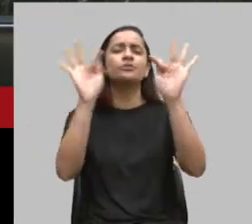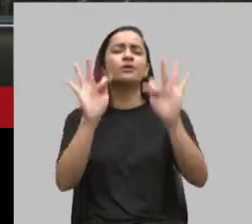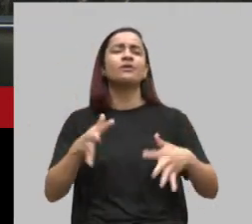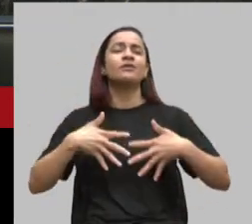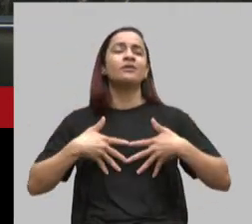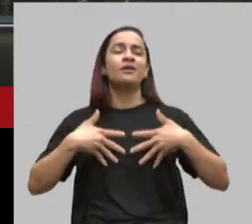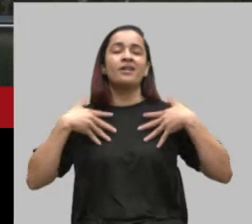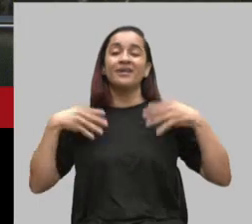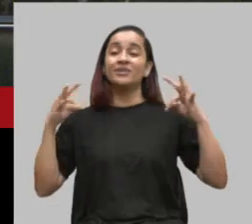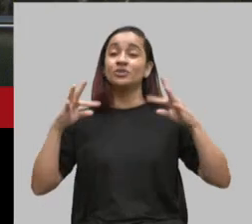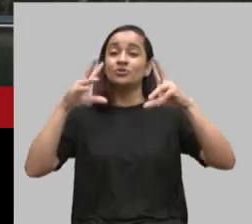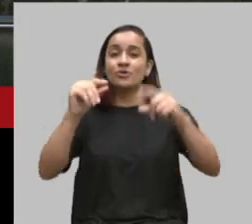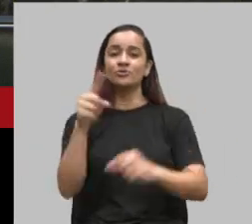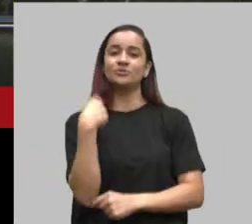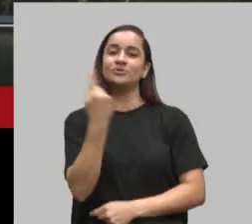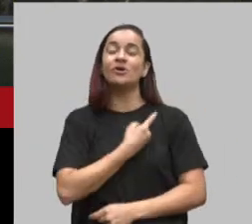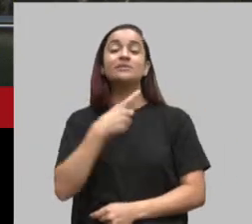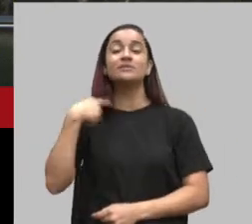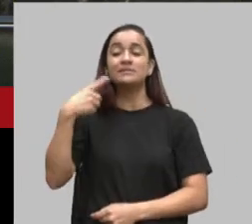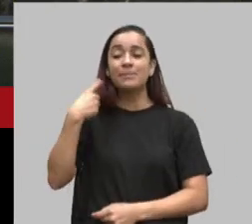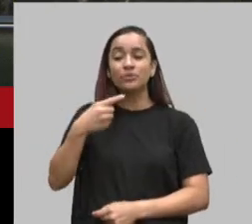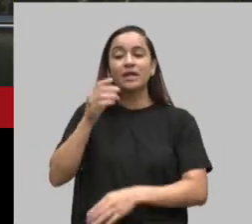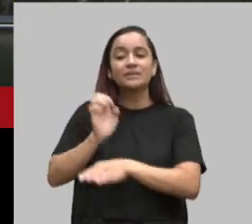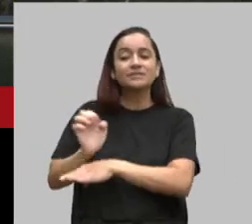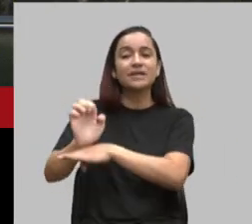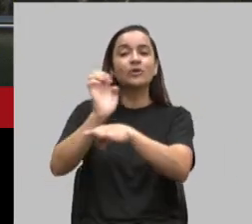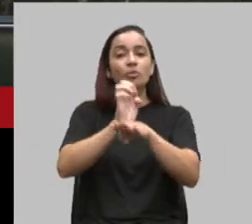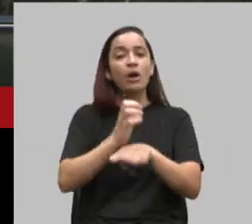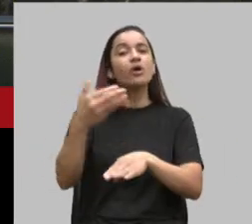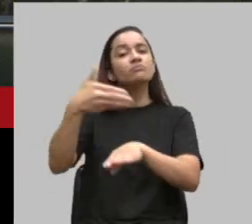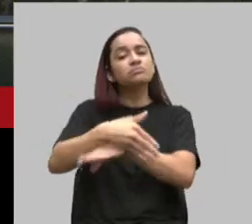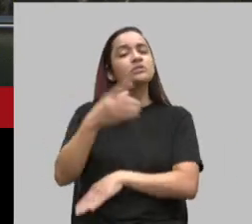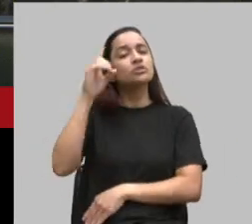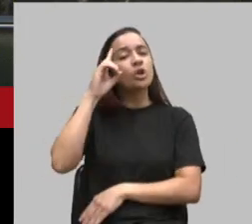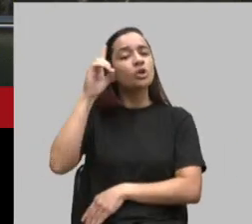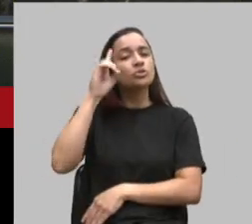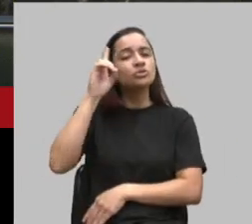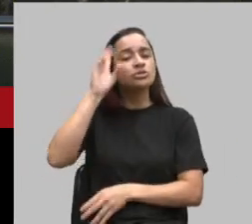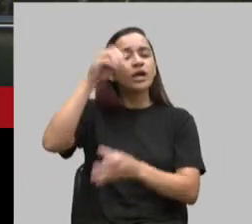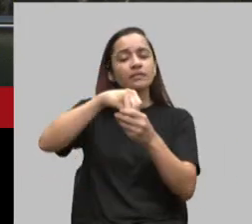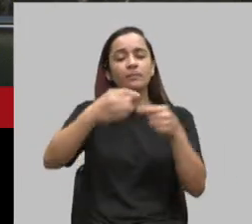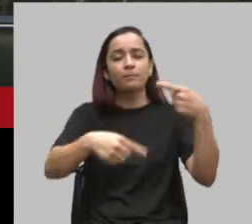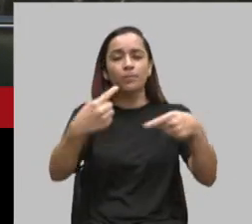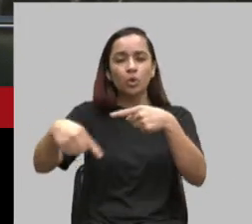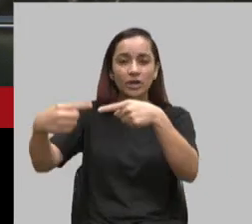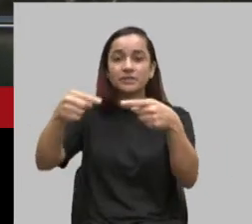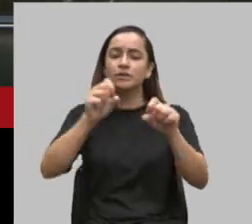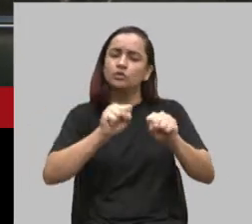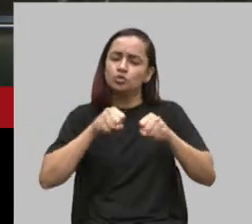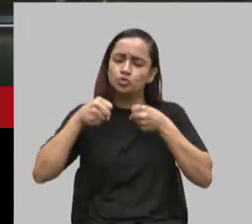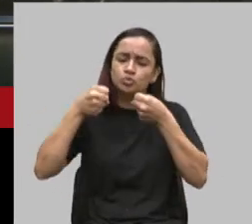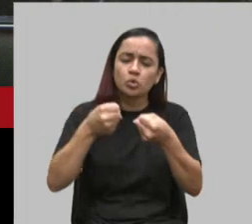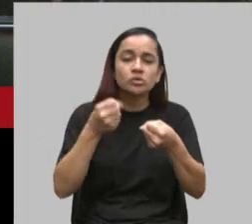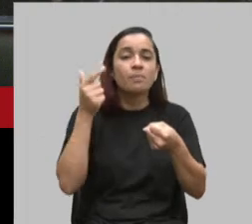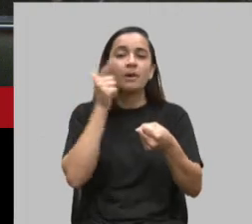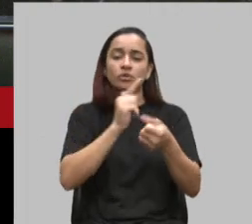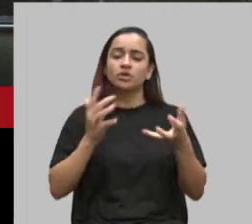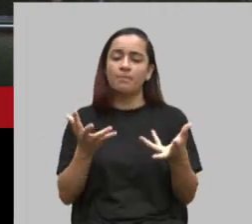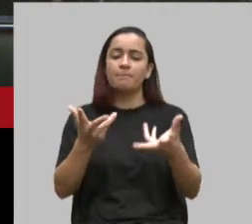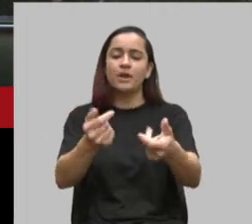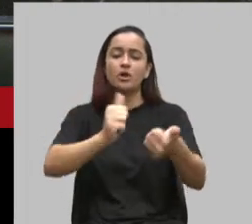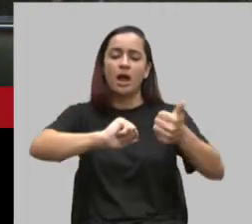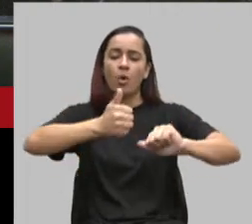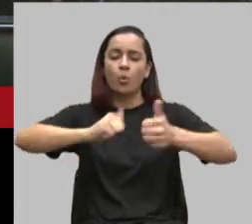deputadas estaduais que vivemos o dia a dia da política e nos dedicamos ao máximo para melhorar a qualidade de vida do povo